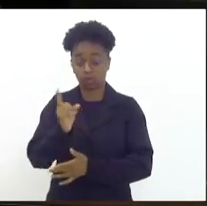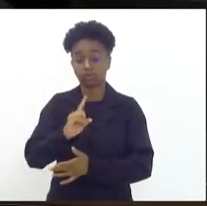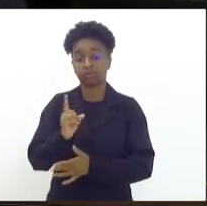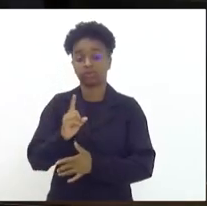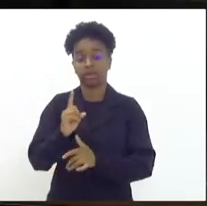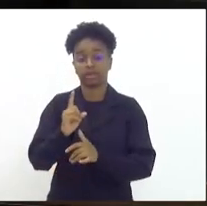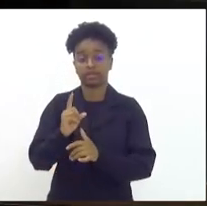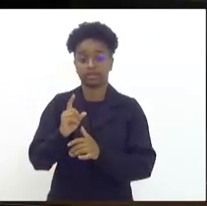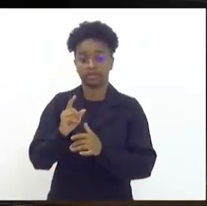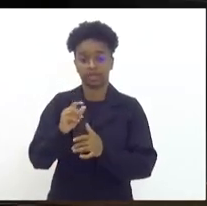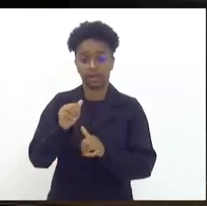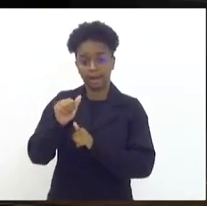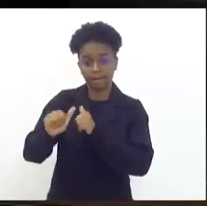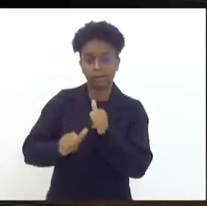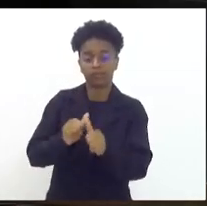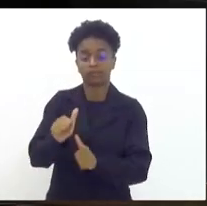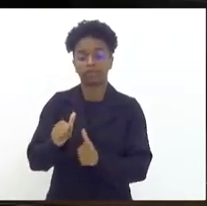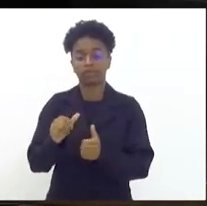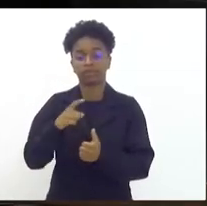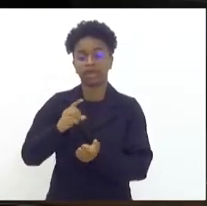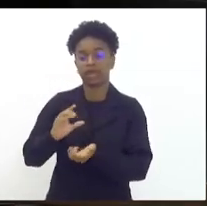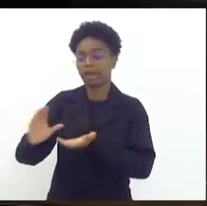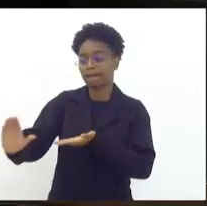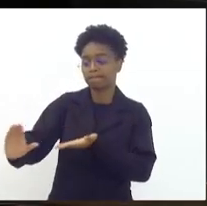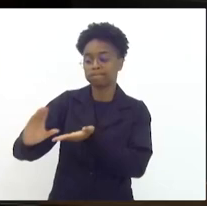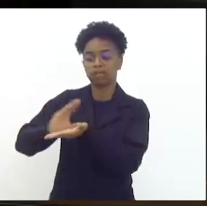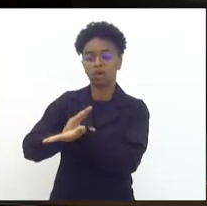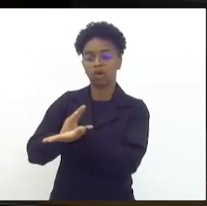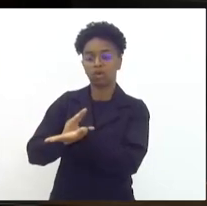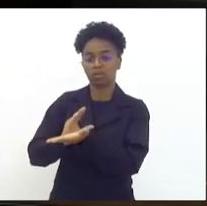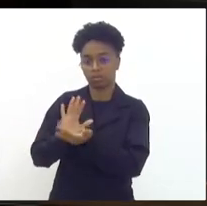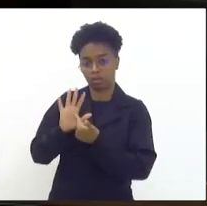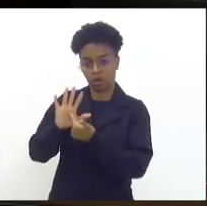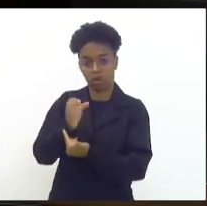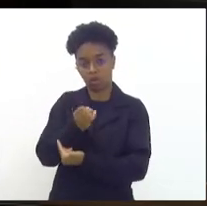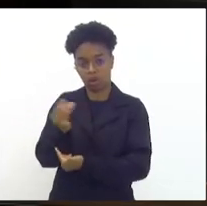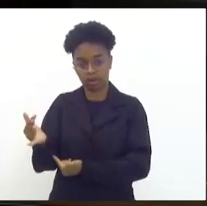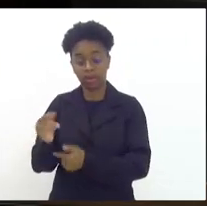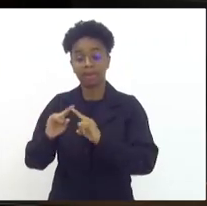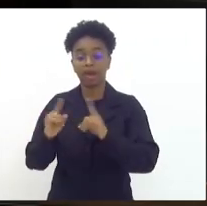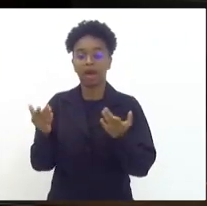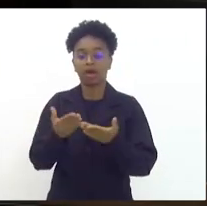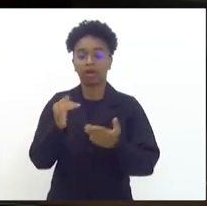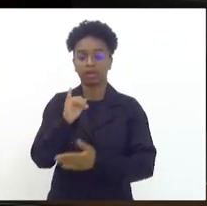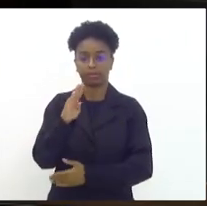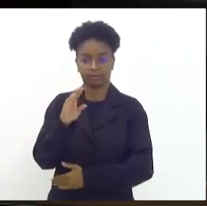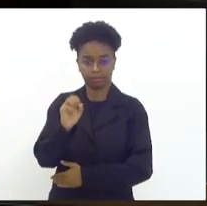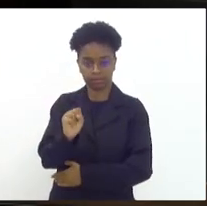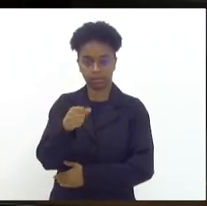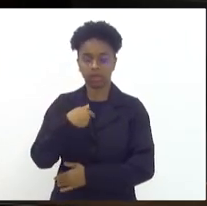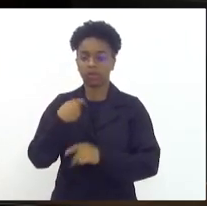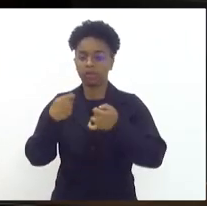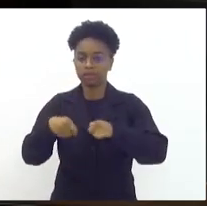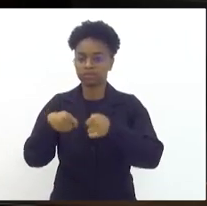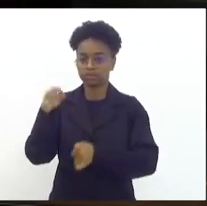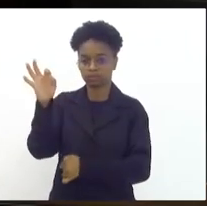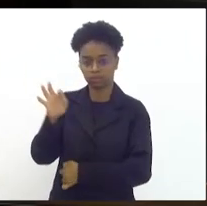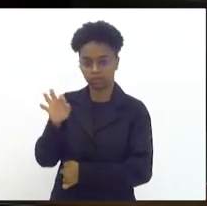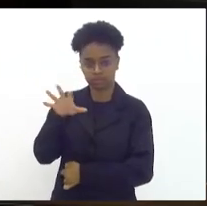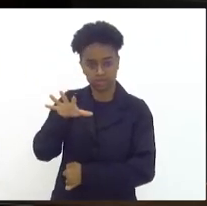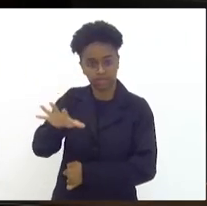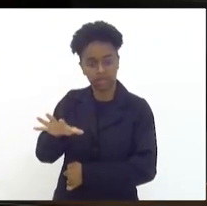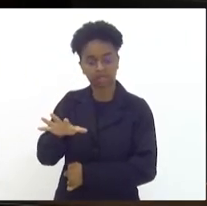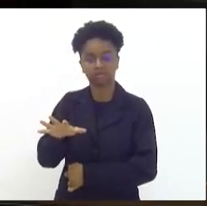contra factual arrecadação teria sido de tanto portanto agora o ibs eu preciso ter uma alíquota tal